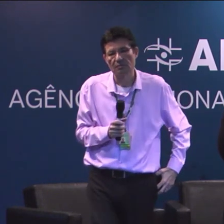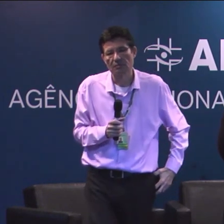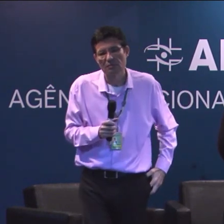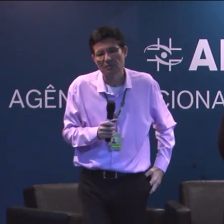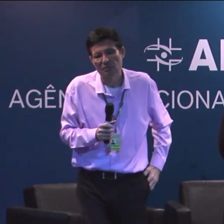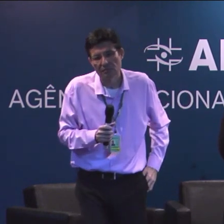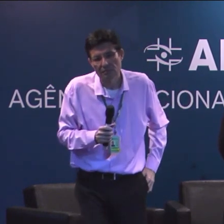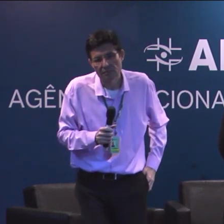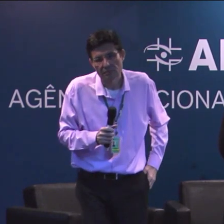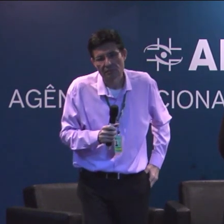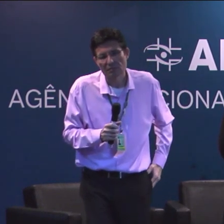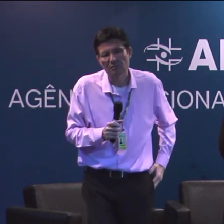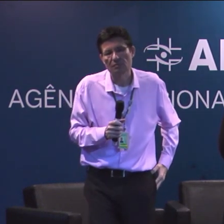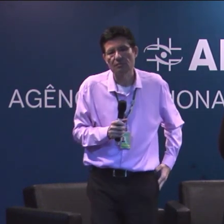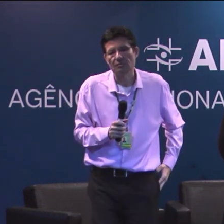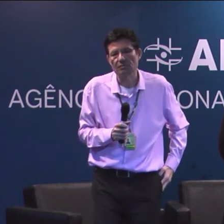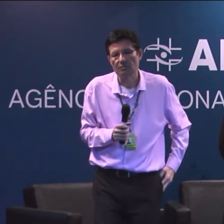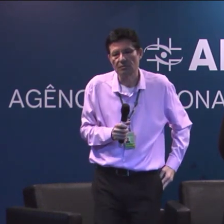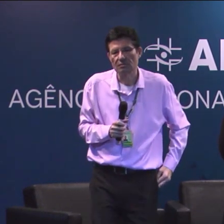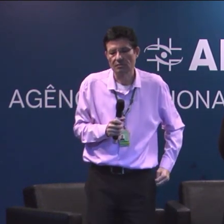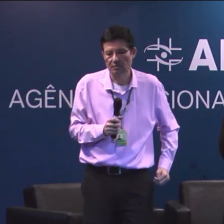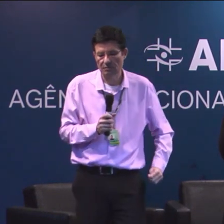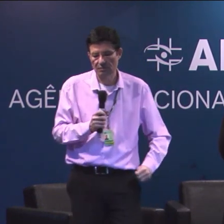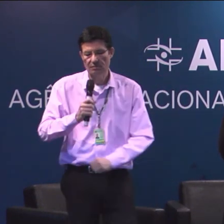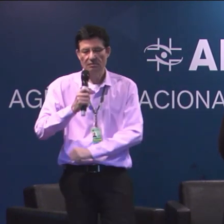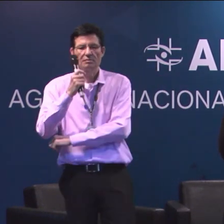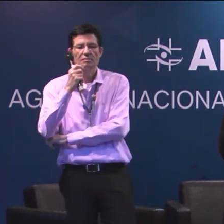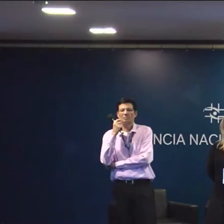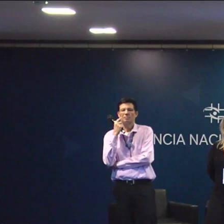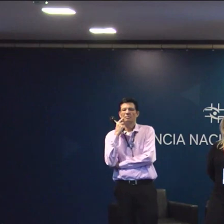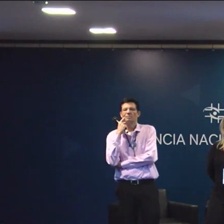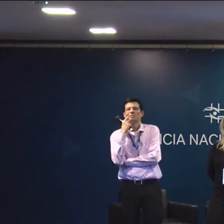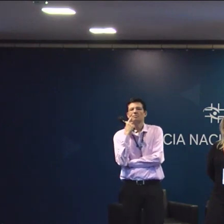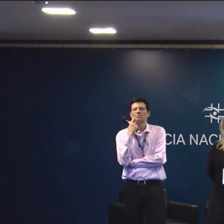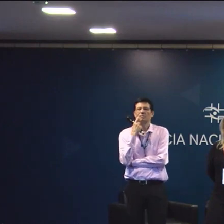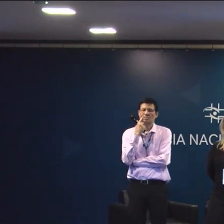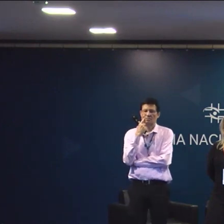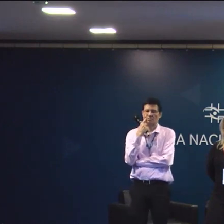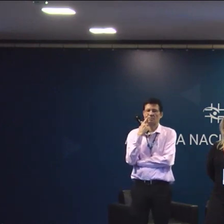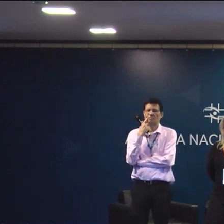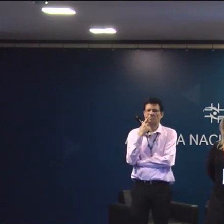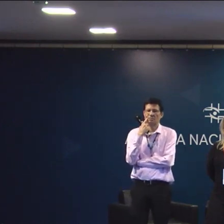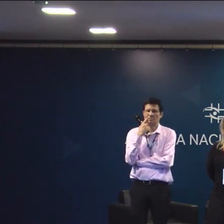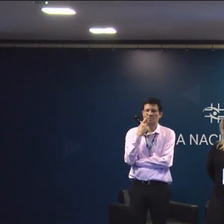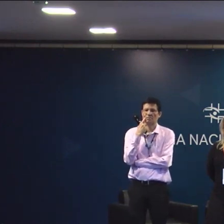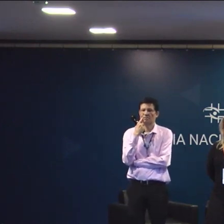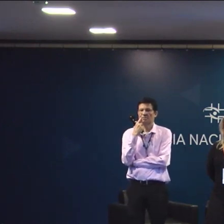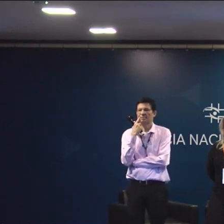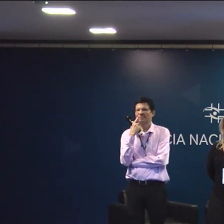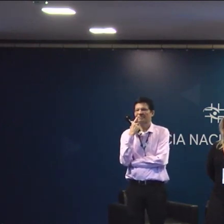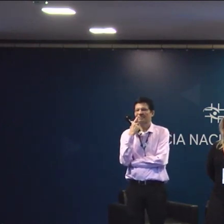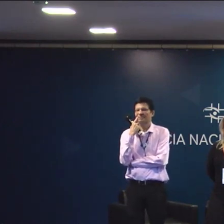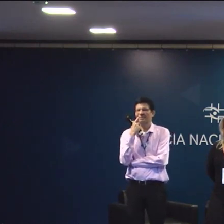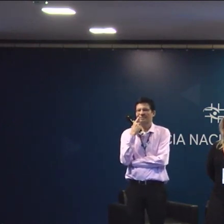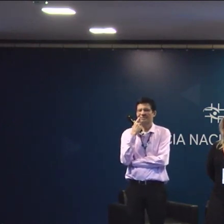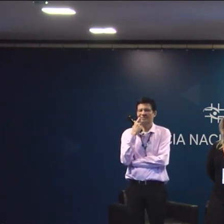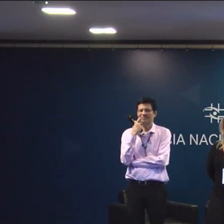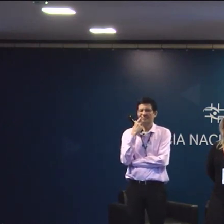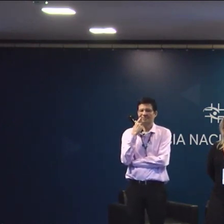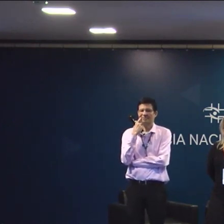Então, nós entramos com o centro de convenções e outras despesas mais, apoiando a Abrasço, né,